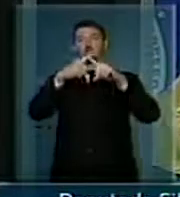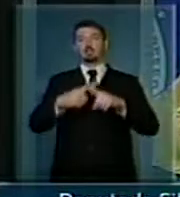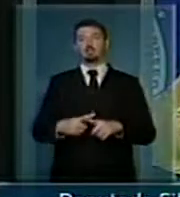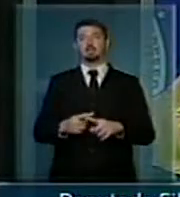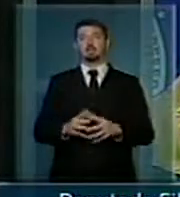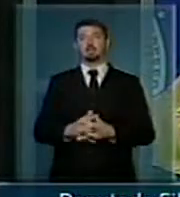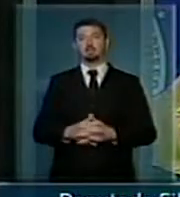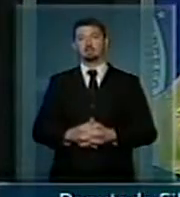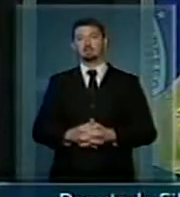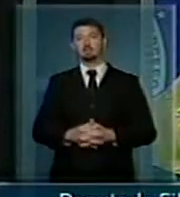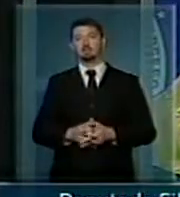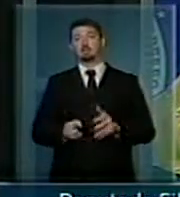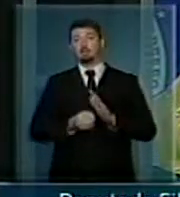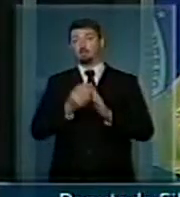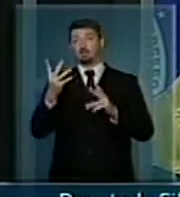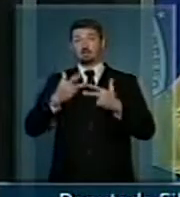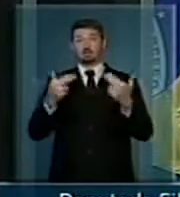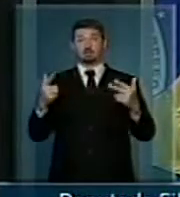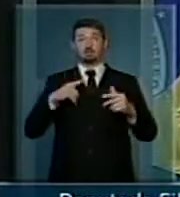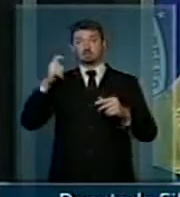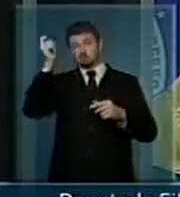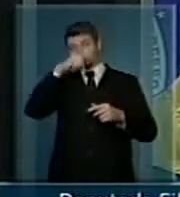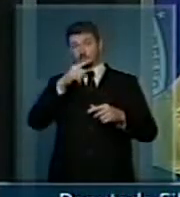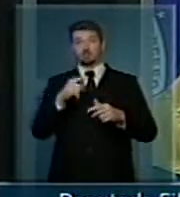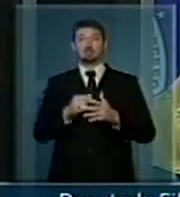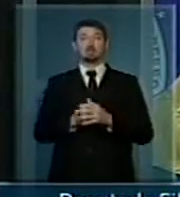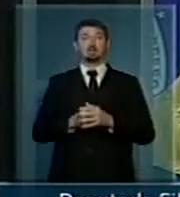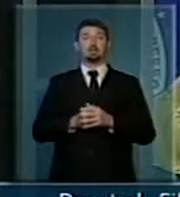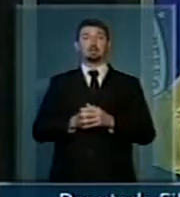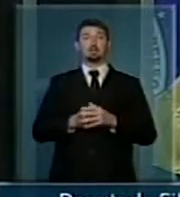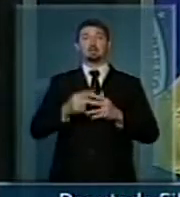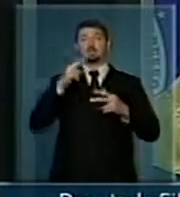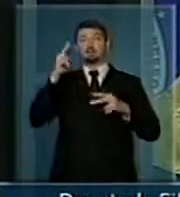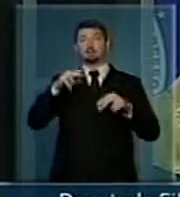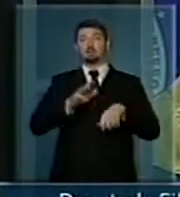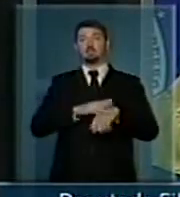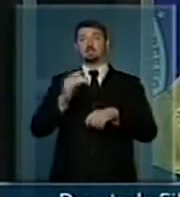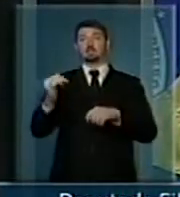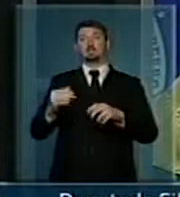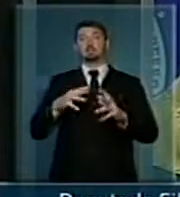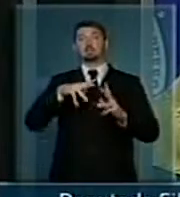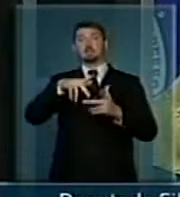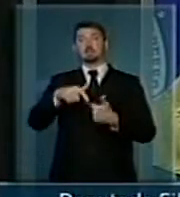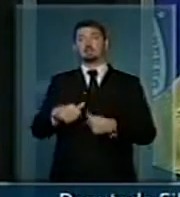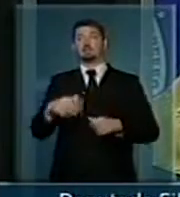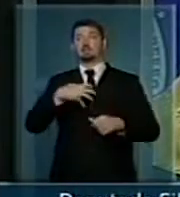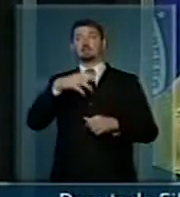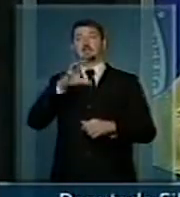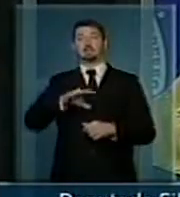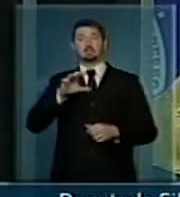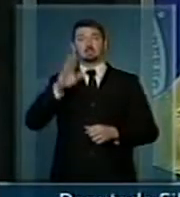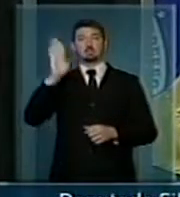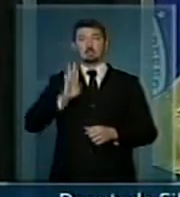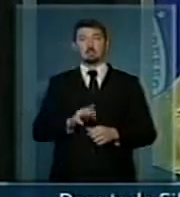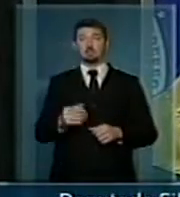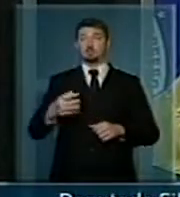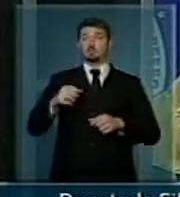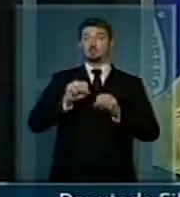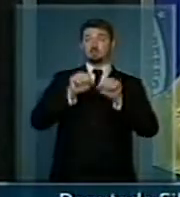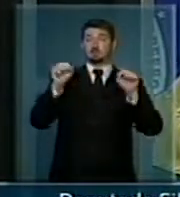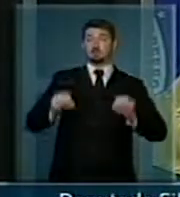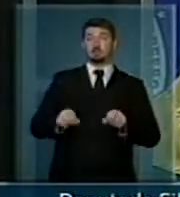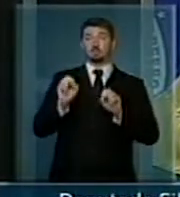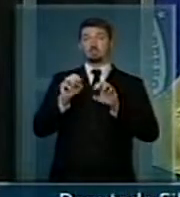competitividade. Vários fatores dificultam uma visão mais internacional da ciência brasileira. O sistema educacional, por sua